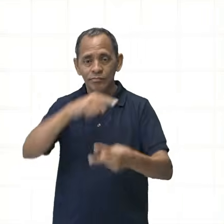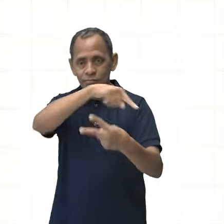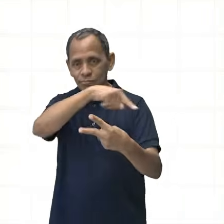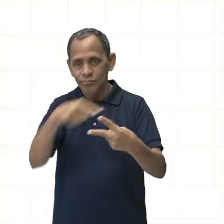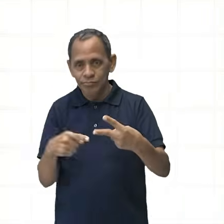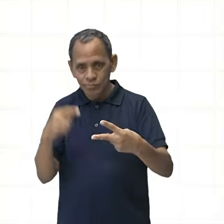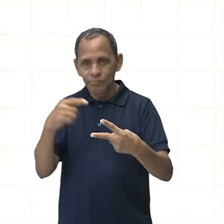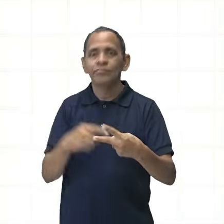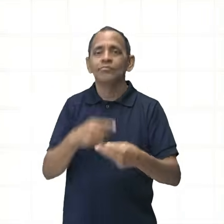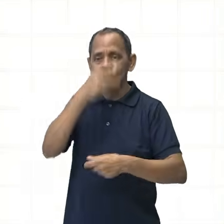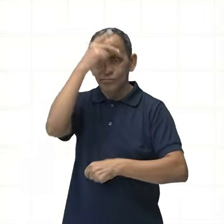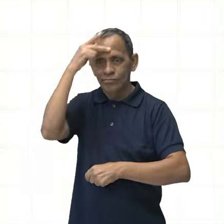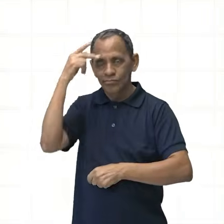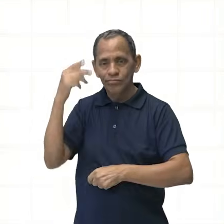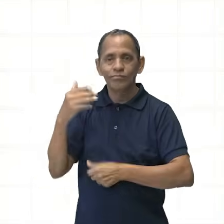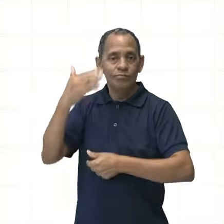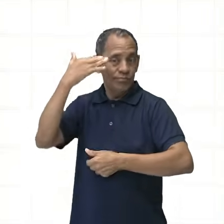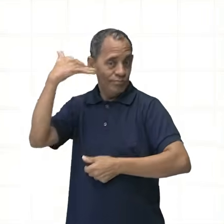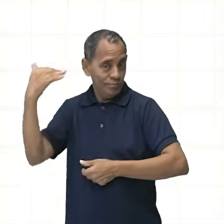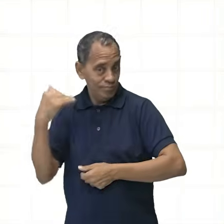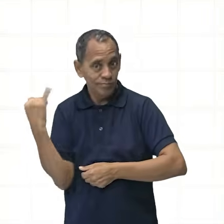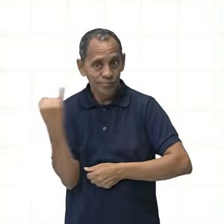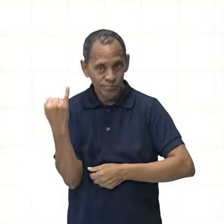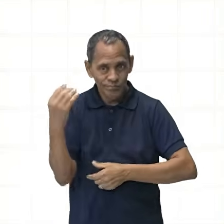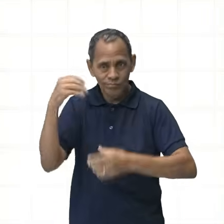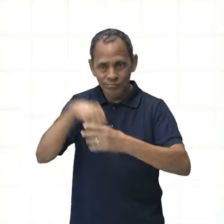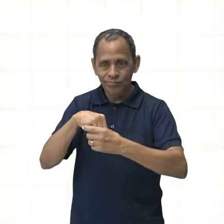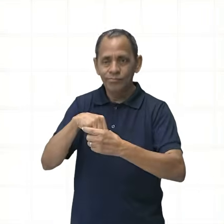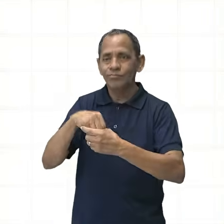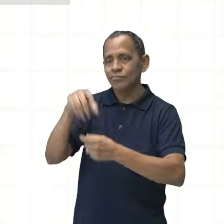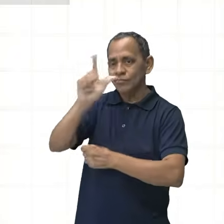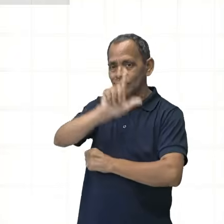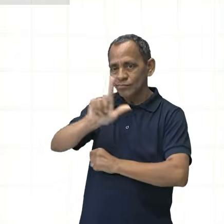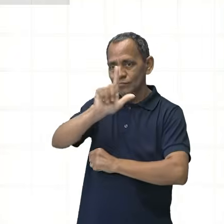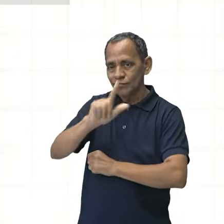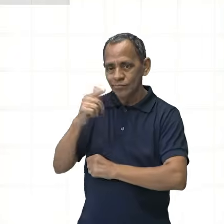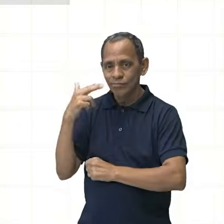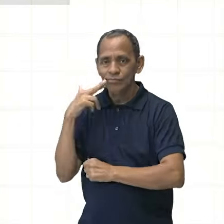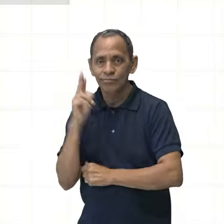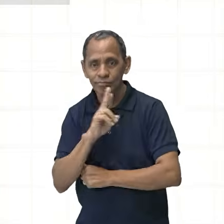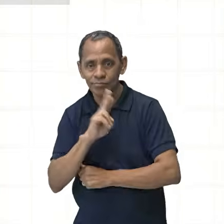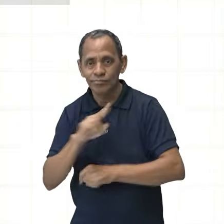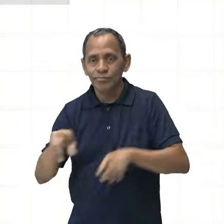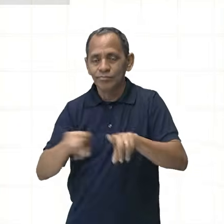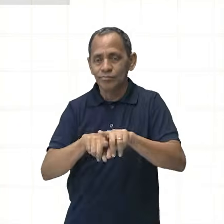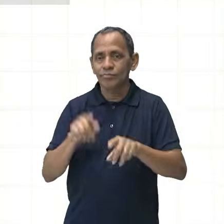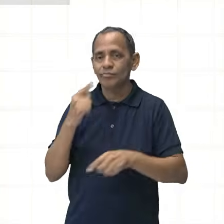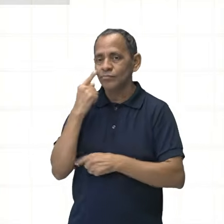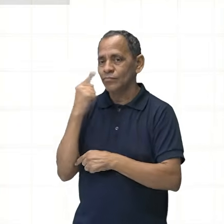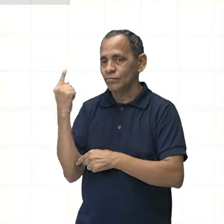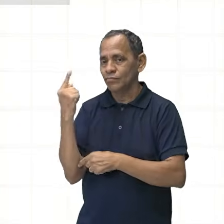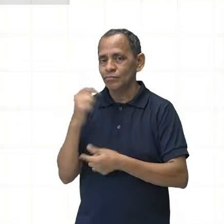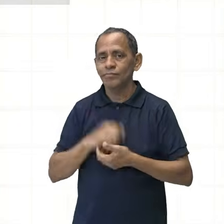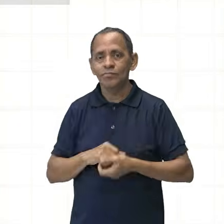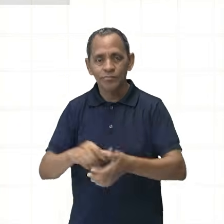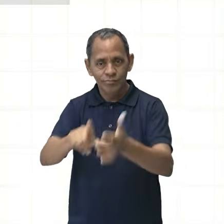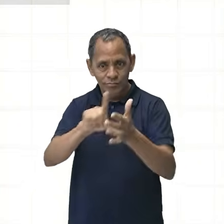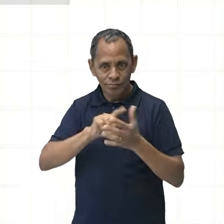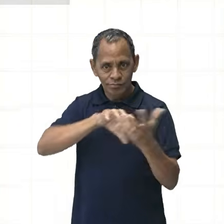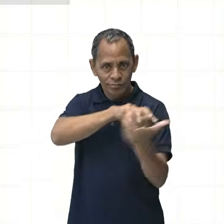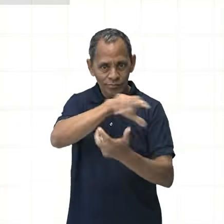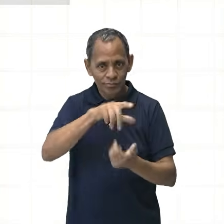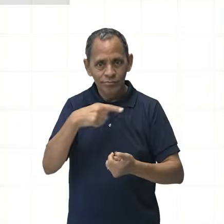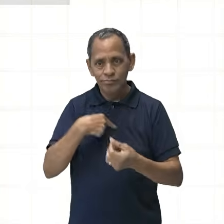Vladimir Klebanov e também Andrei Bely. E nós trouxemos para vocês a imagem desses